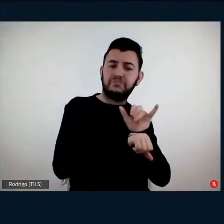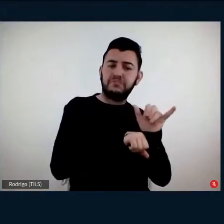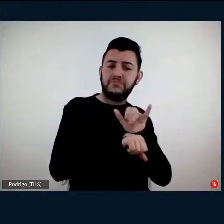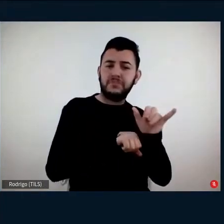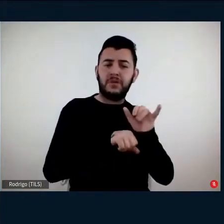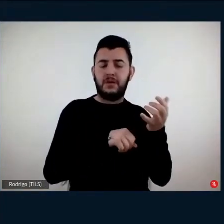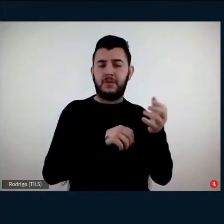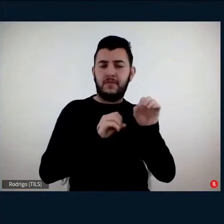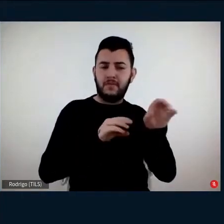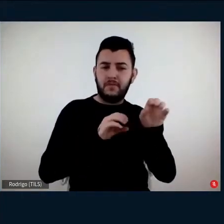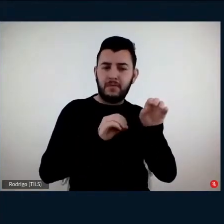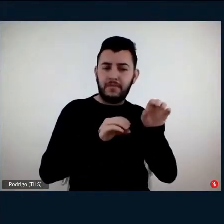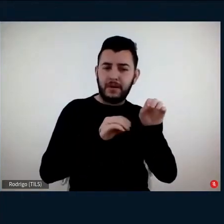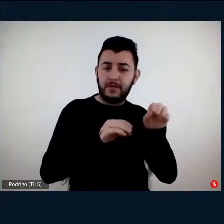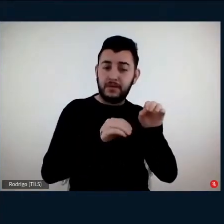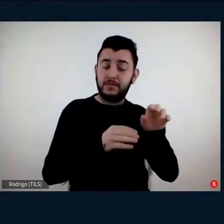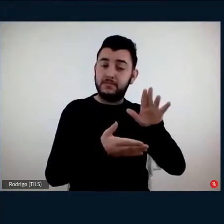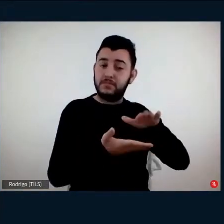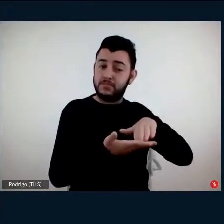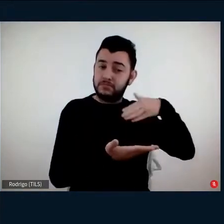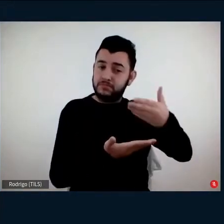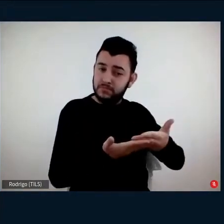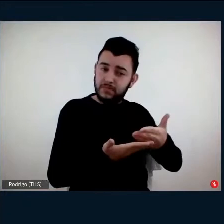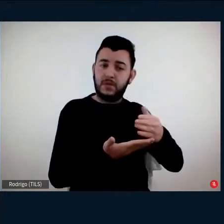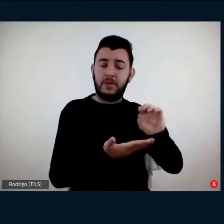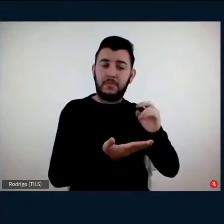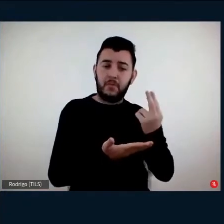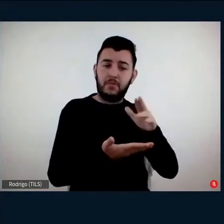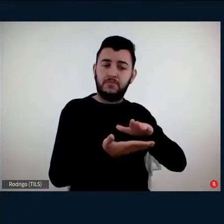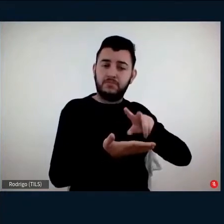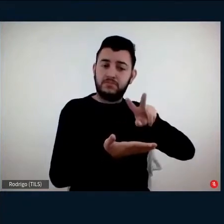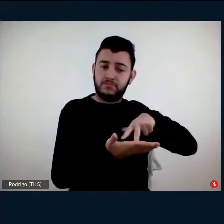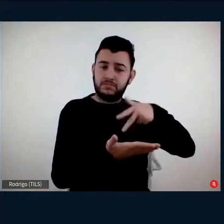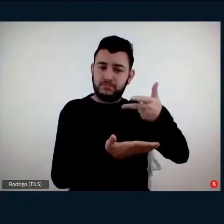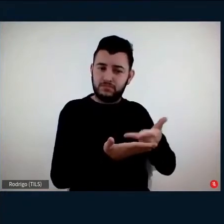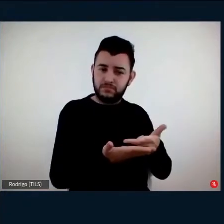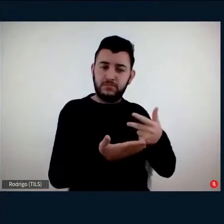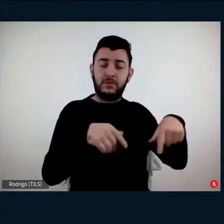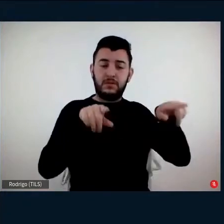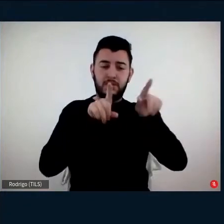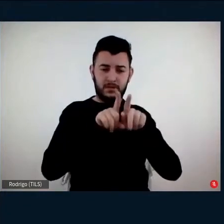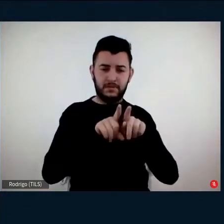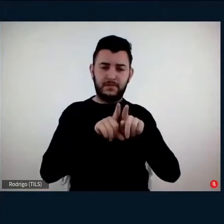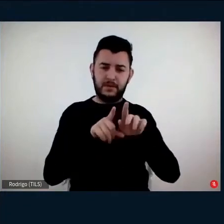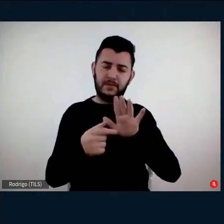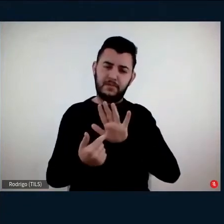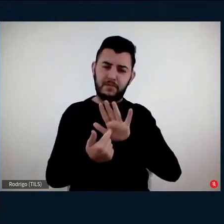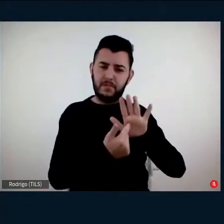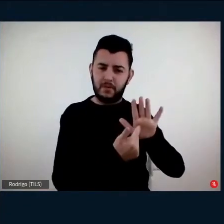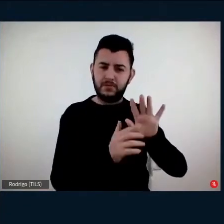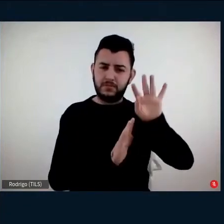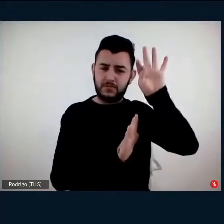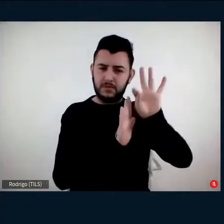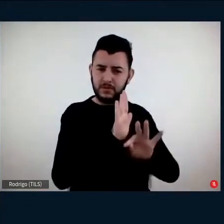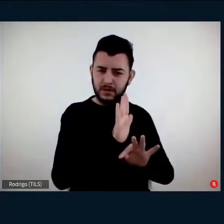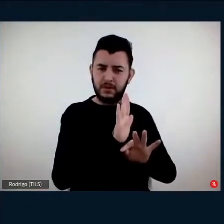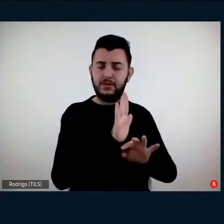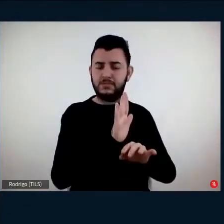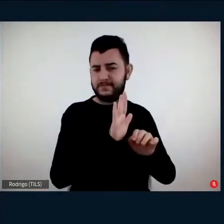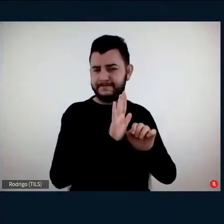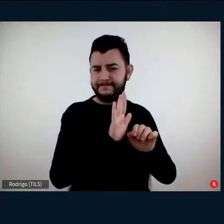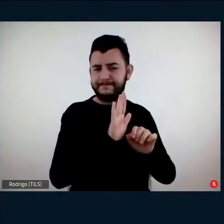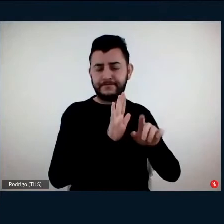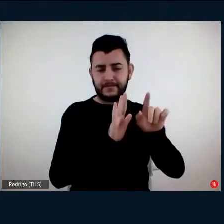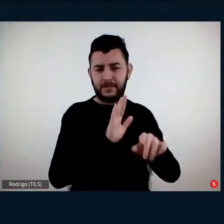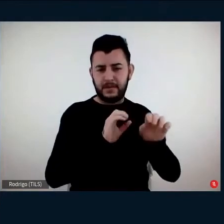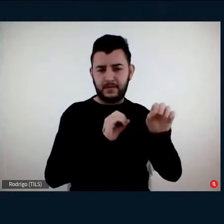de intérpretes e tradutores, sim, inclusive eu coloco lá no início do texto sobre formação, né, existe a